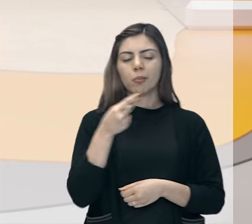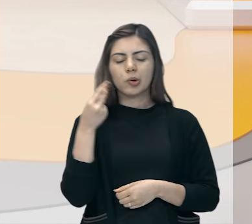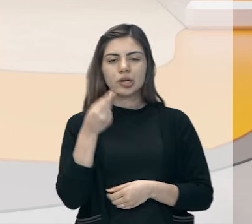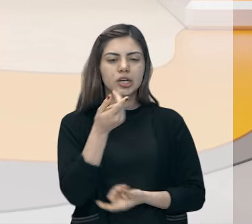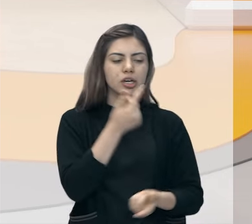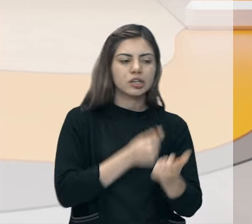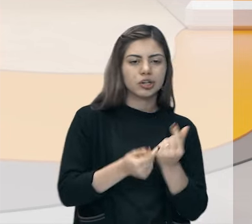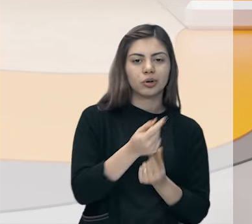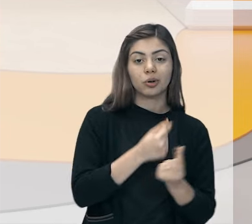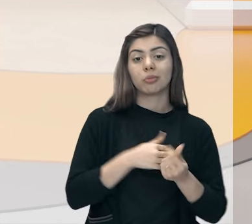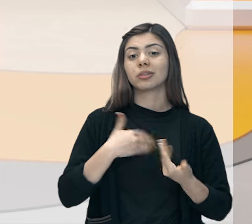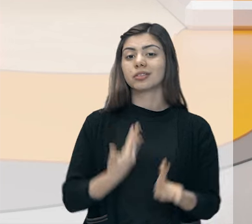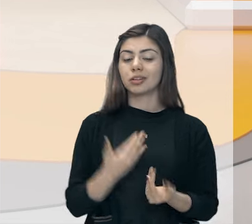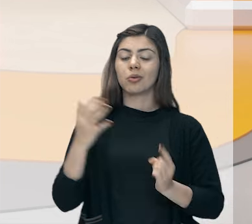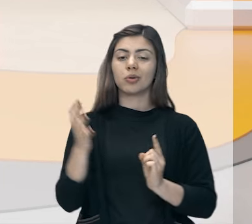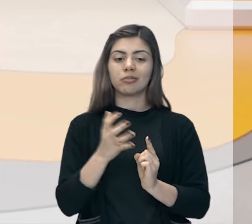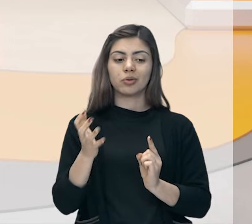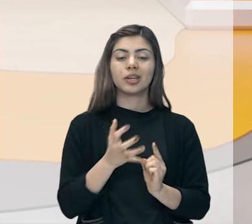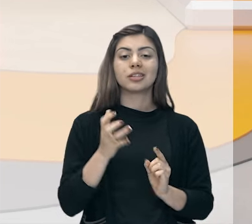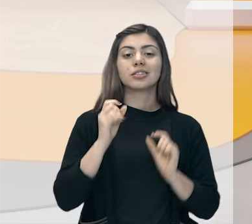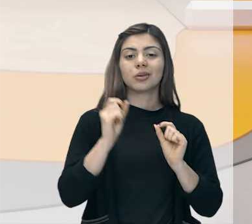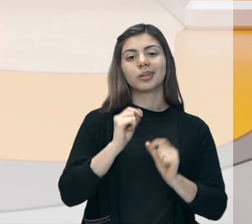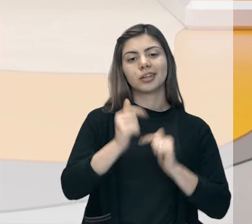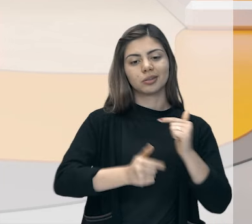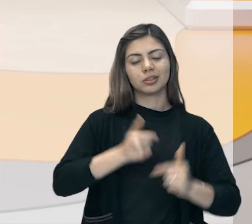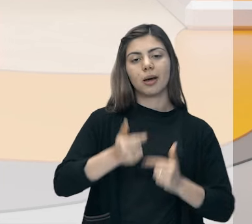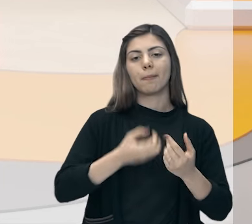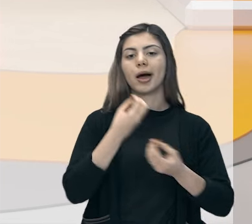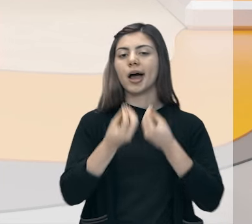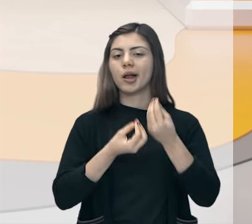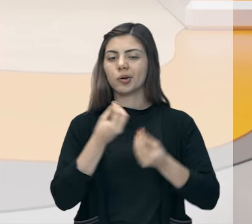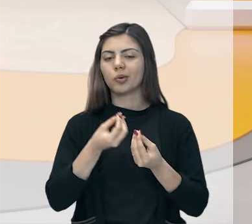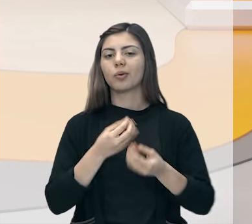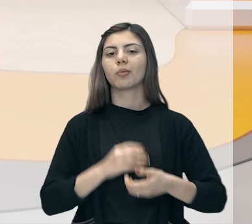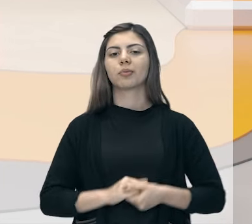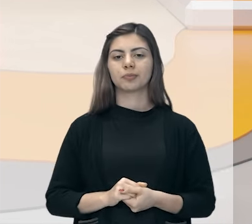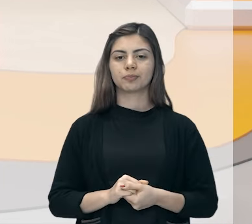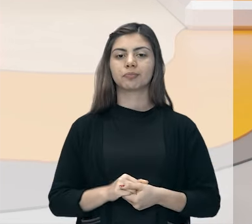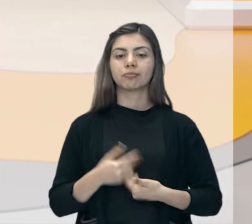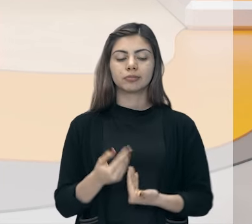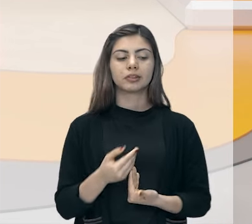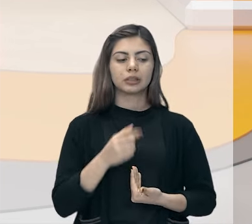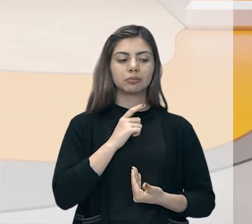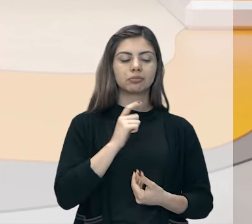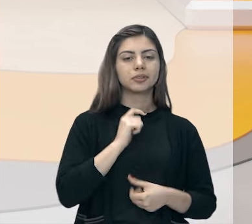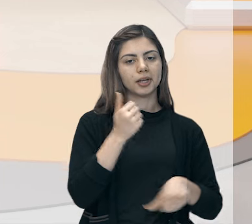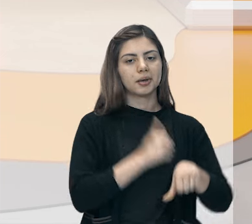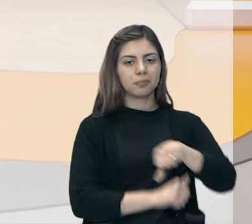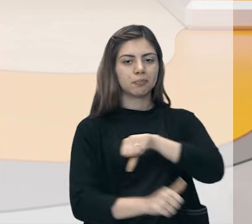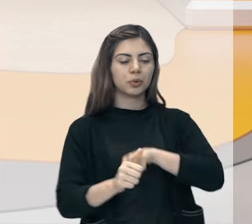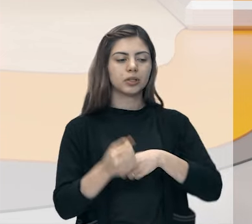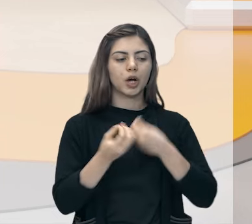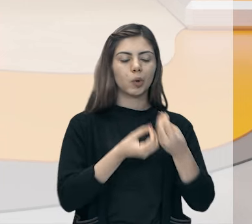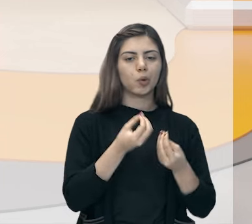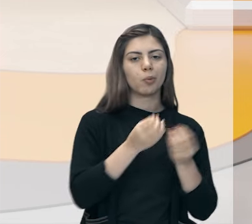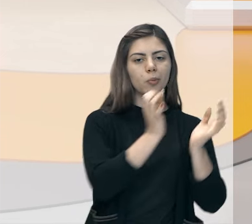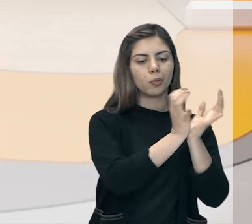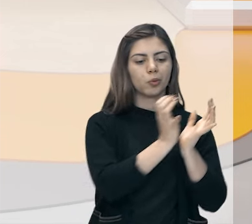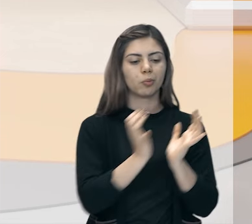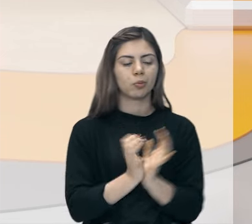de determinada região, também se desenvolve, se molda ali, se modifica as relações de